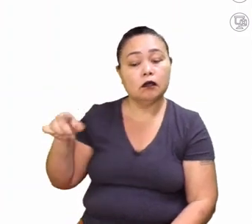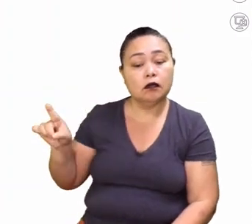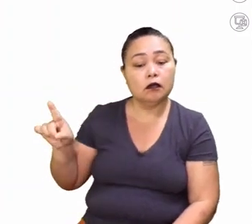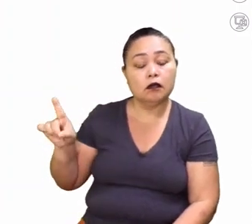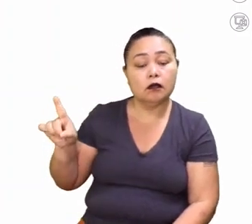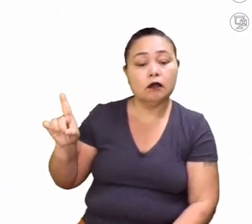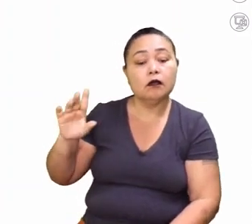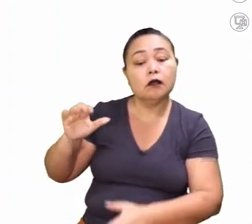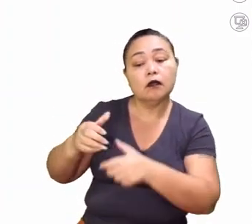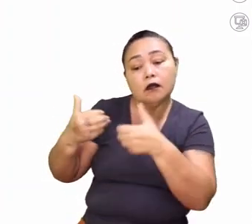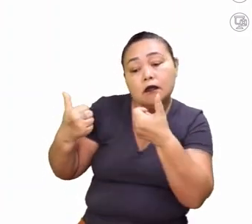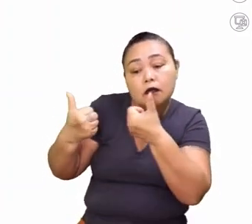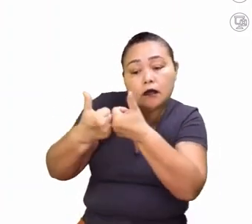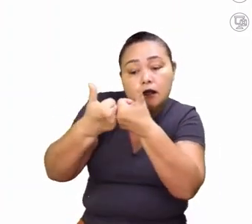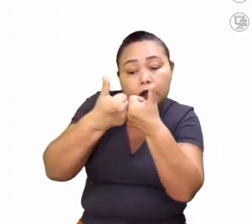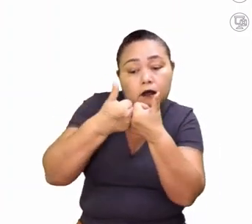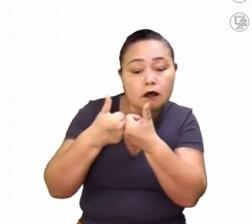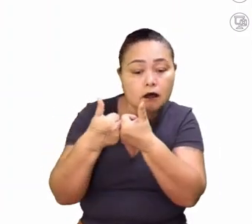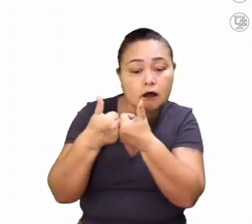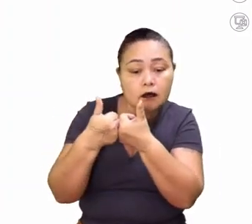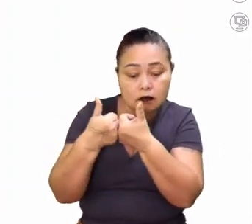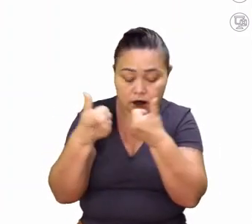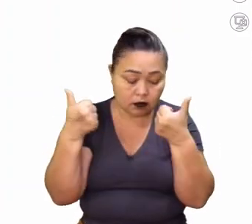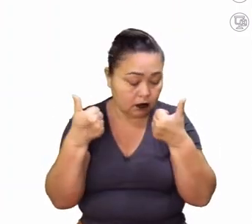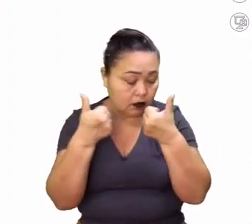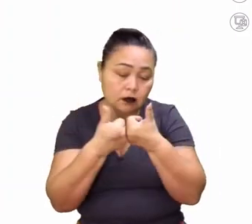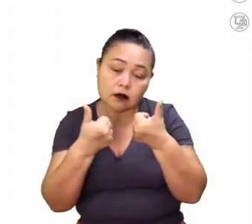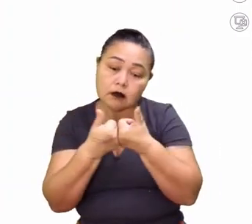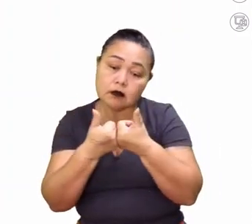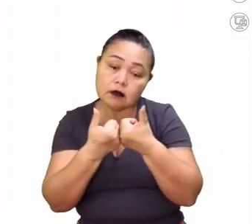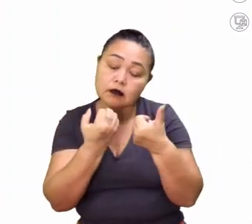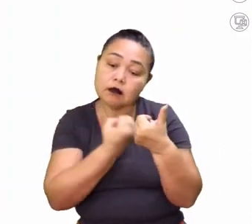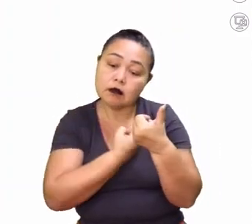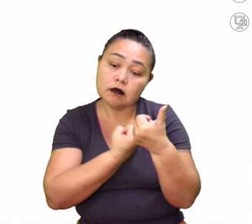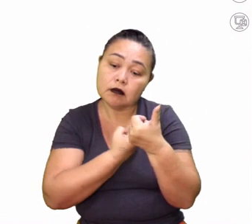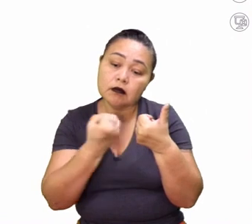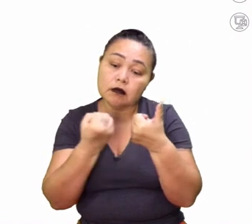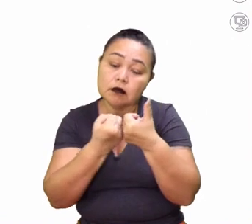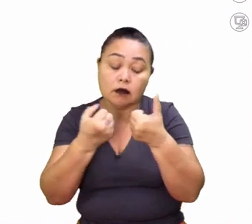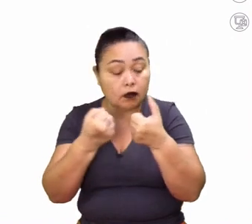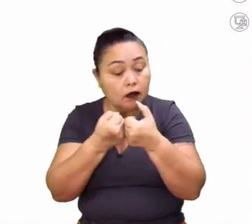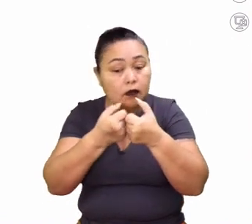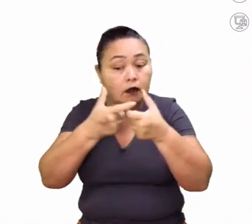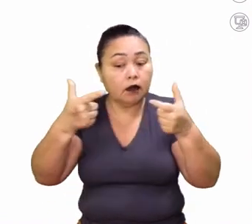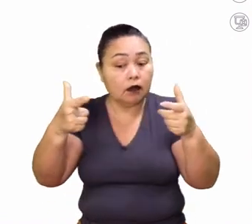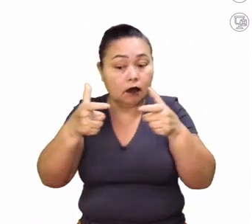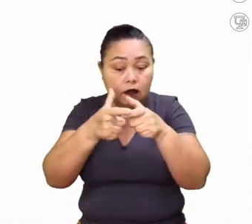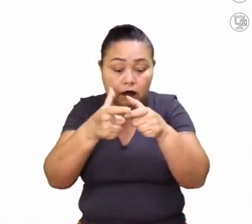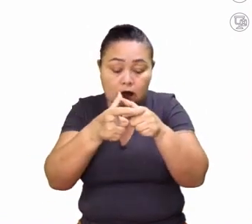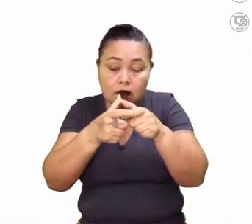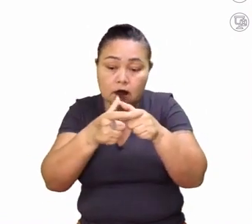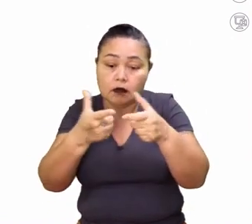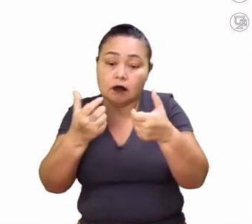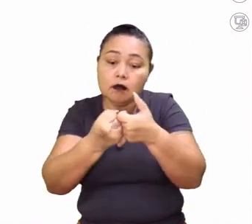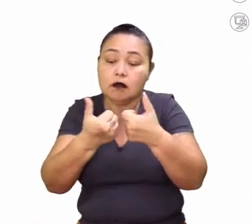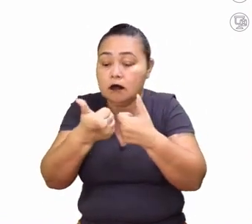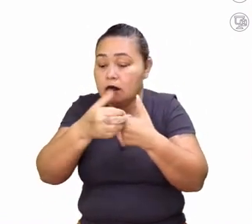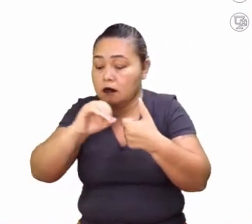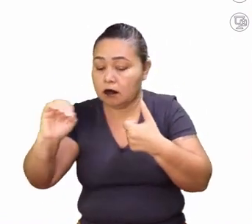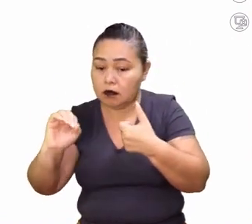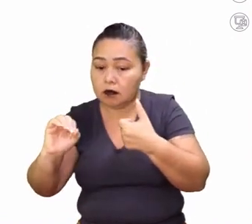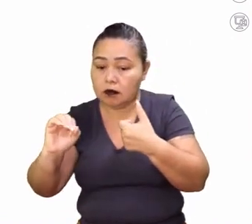aqui quanto mais próximo isso aqui ficar né Maior o trabalho vamos sup se for